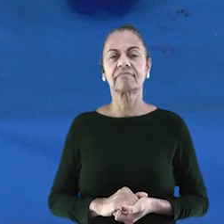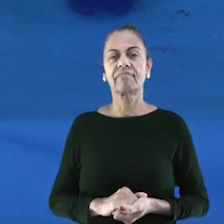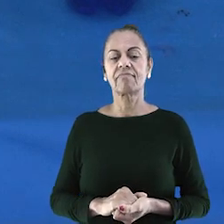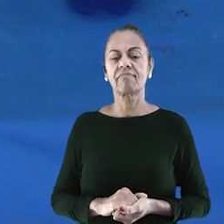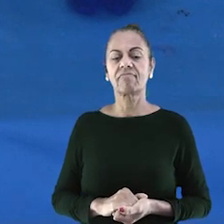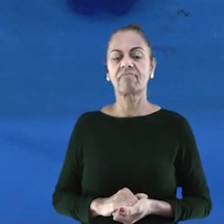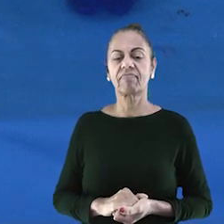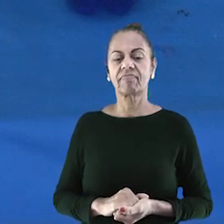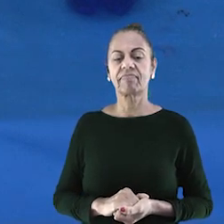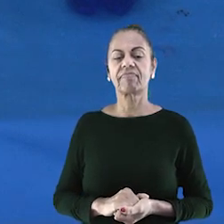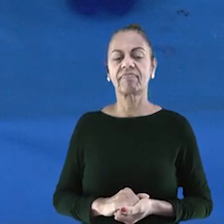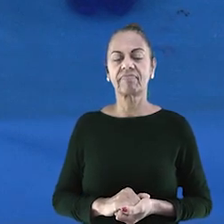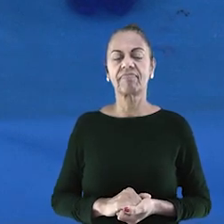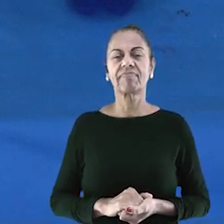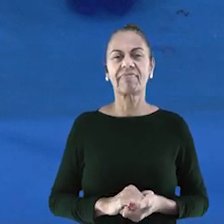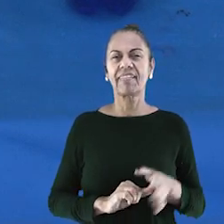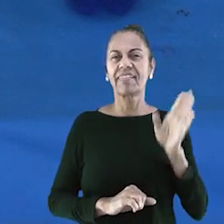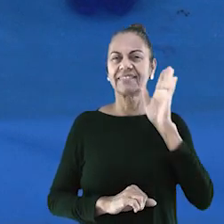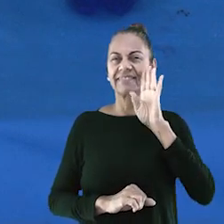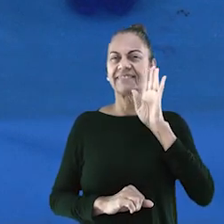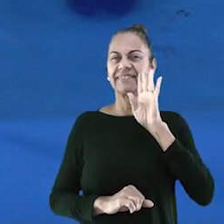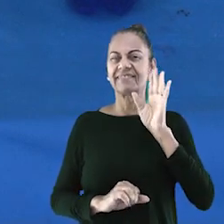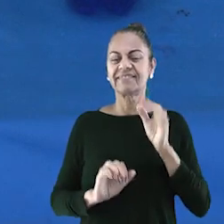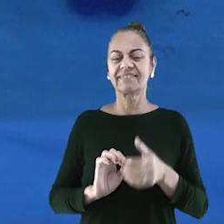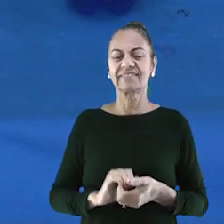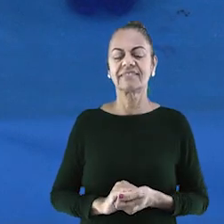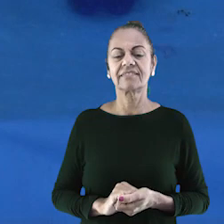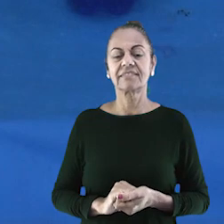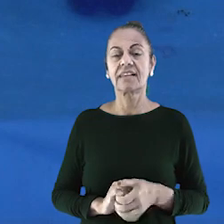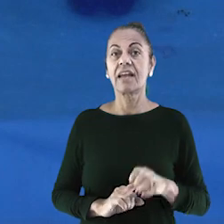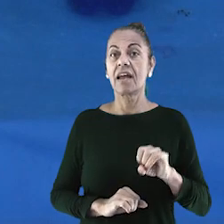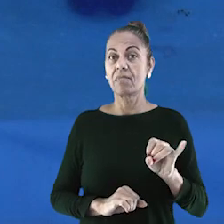Vai virar uma melequinha, mas é uma melequinha muito legal.